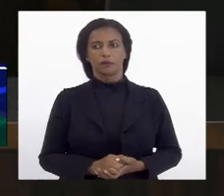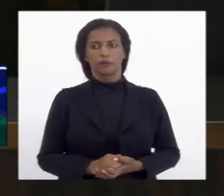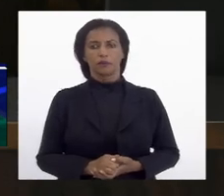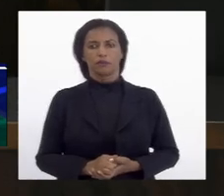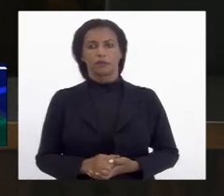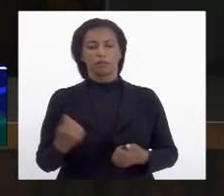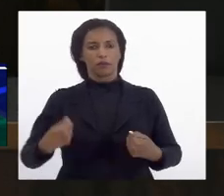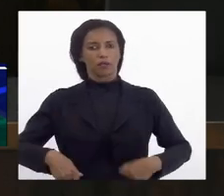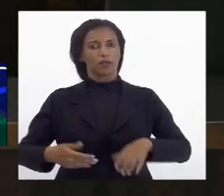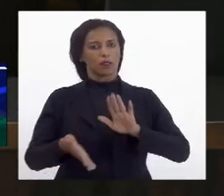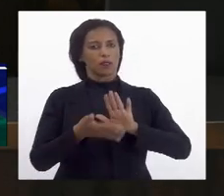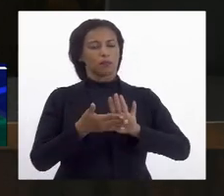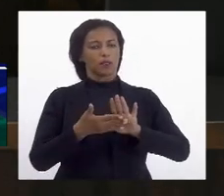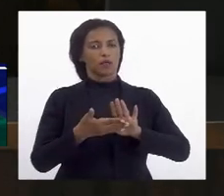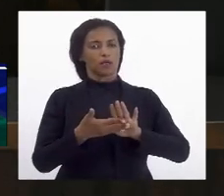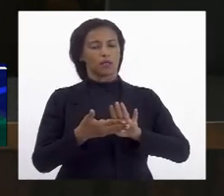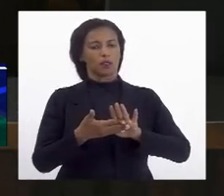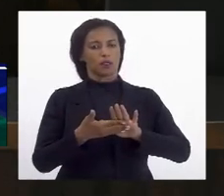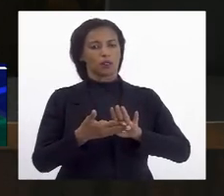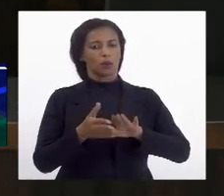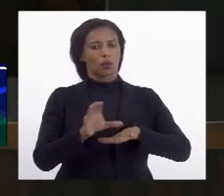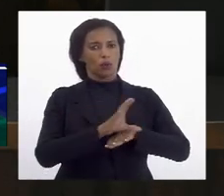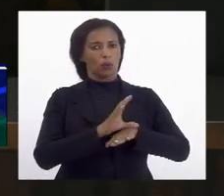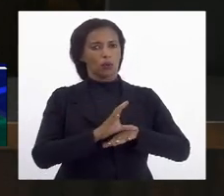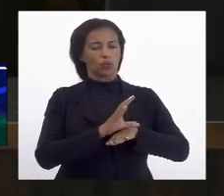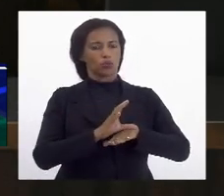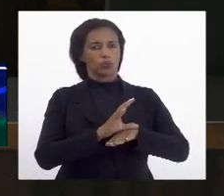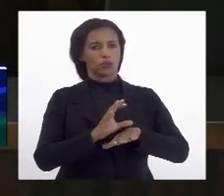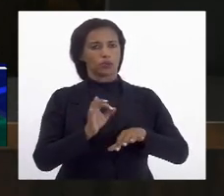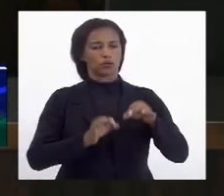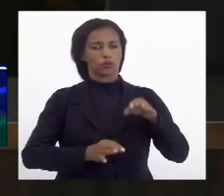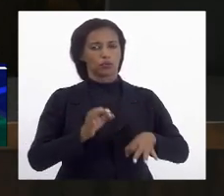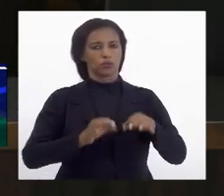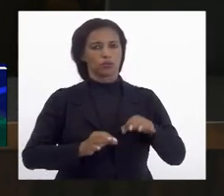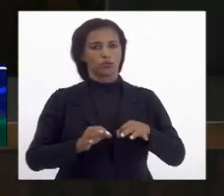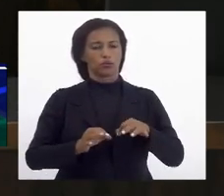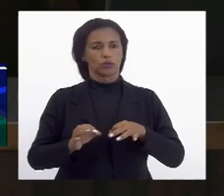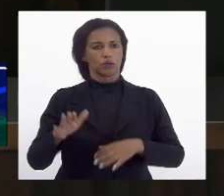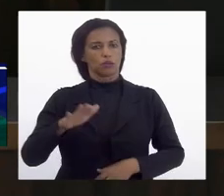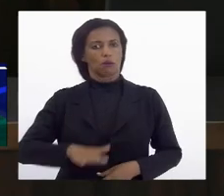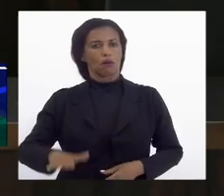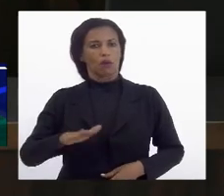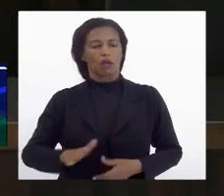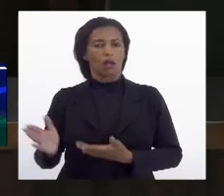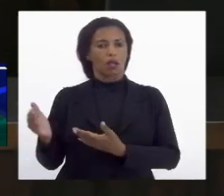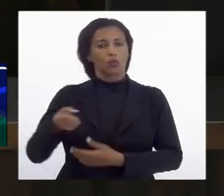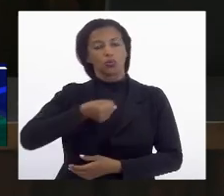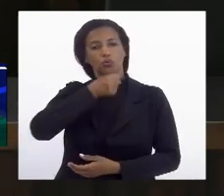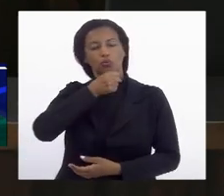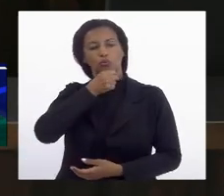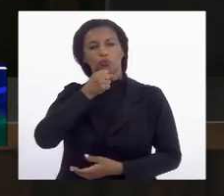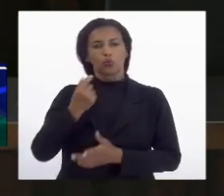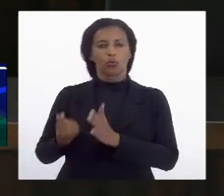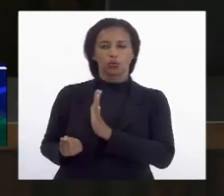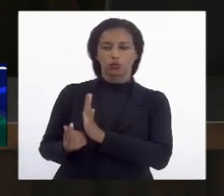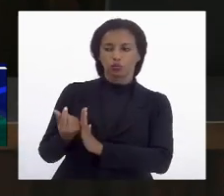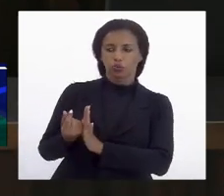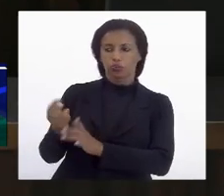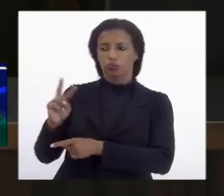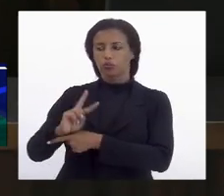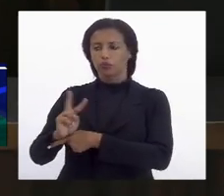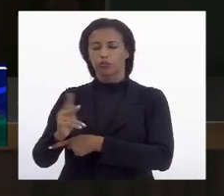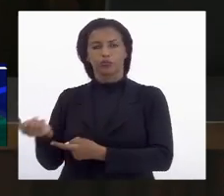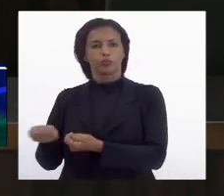dependente do parecer das comissões de construção e justiça de assunto da criança e adolescente idoso de servidores públicos de orçamento finanças e fiscalização